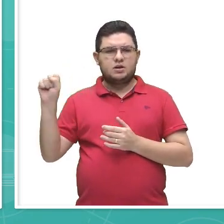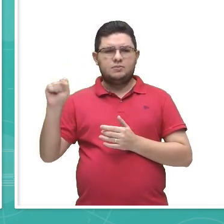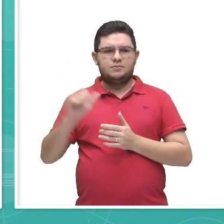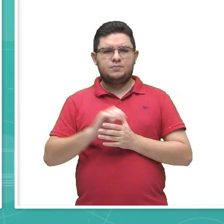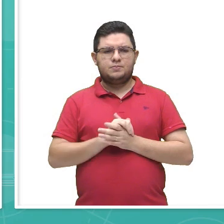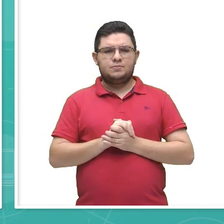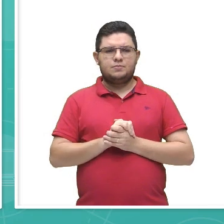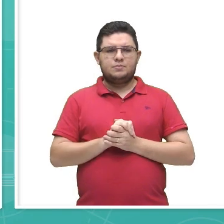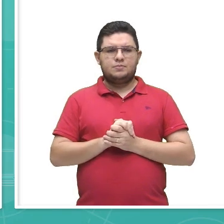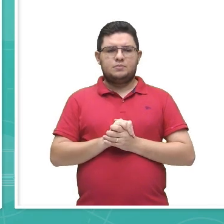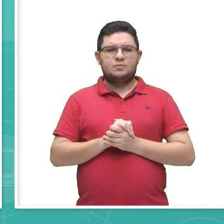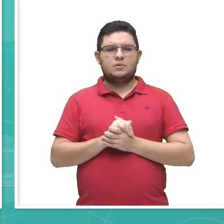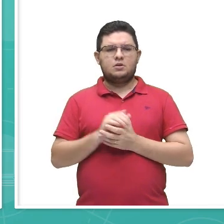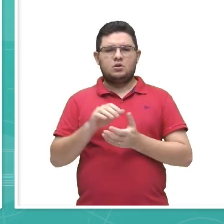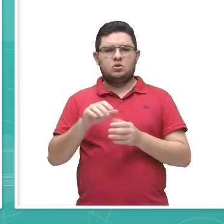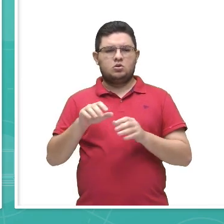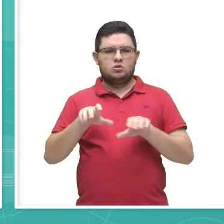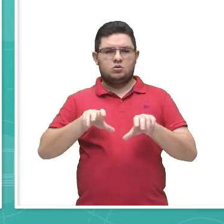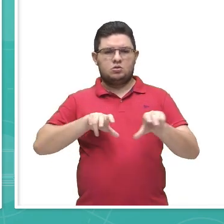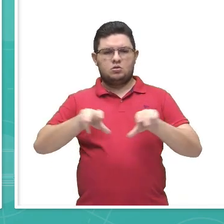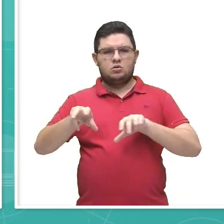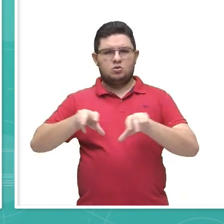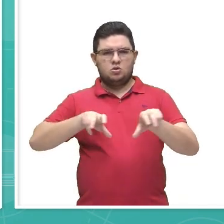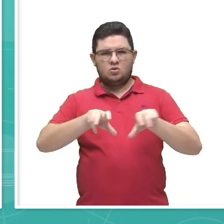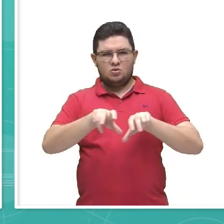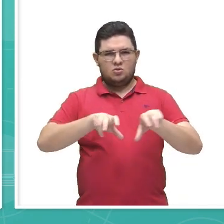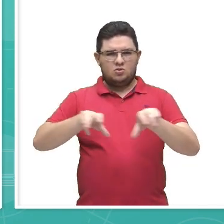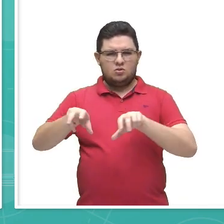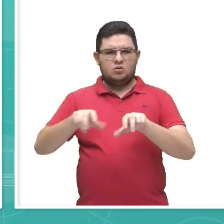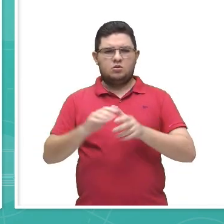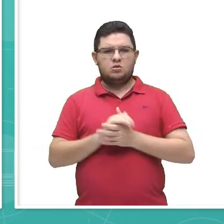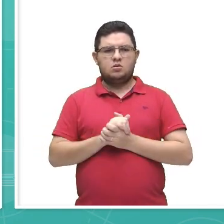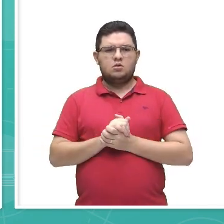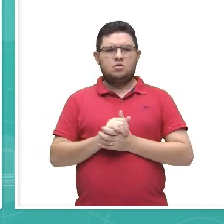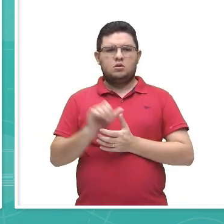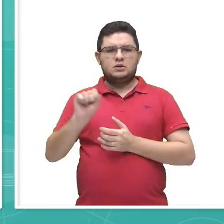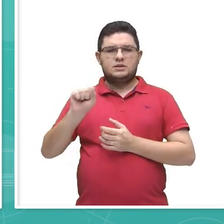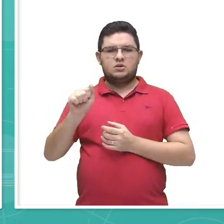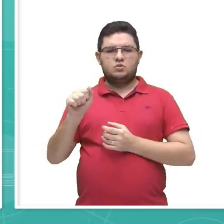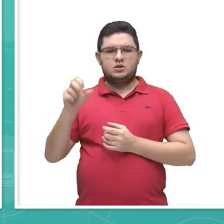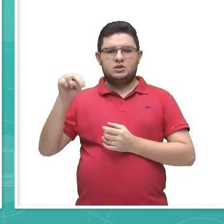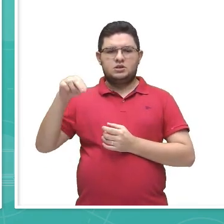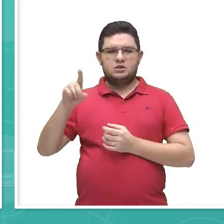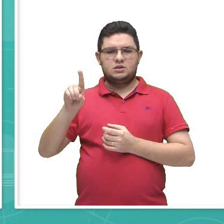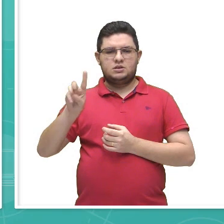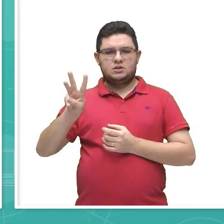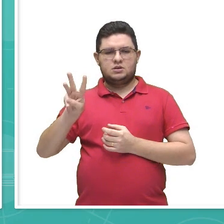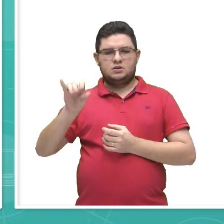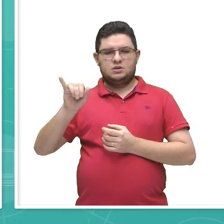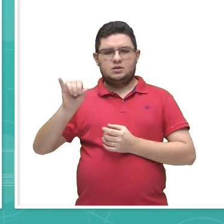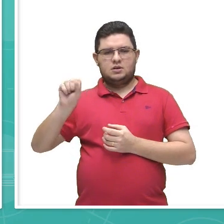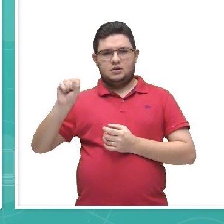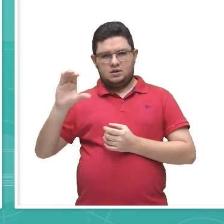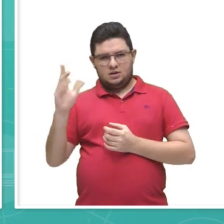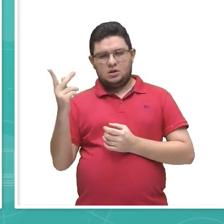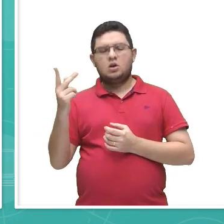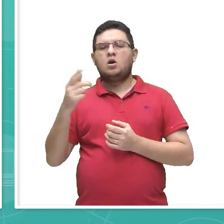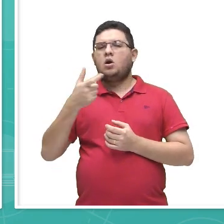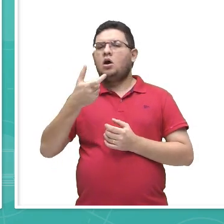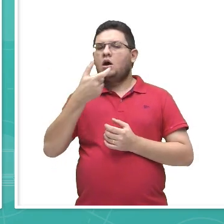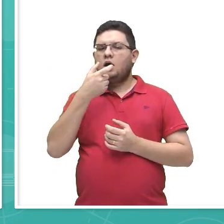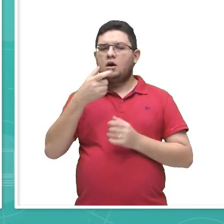Sandwich, né? Sanduíche. Earlier, cedo. Então, vamos dar uma olhada então na nossa resposta, nossa answer.